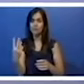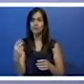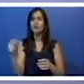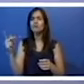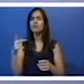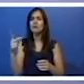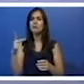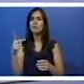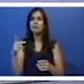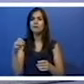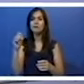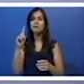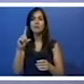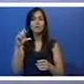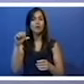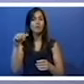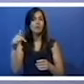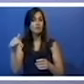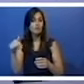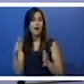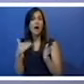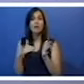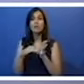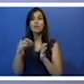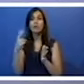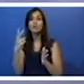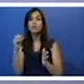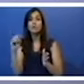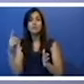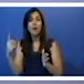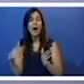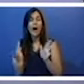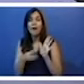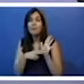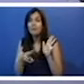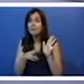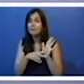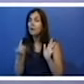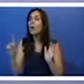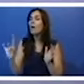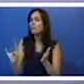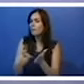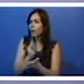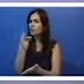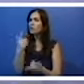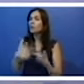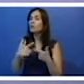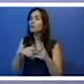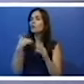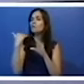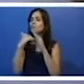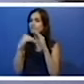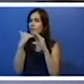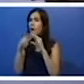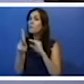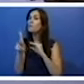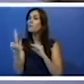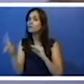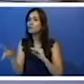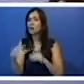197 até 201 presta e atenção as páginas que vocês tem que enviar os professores